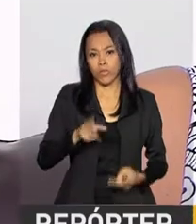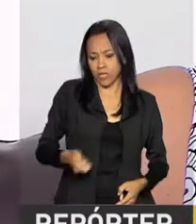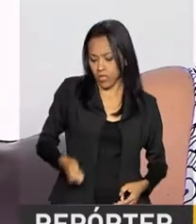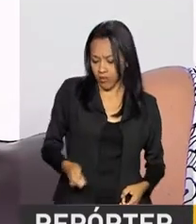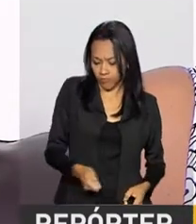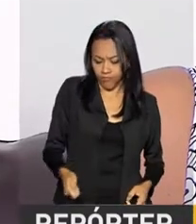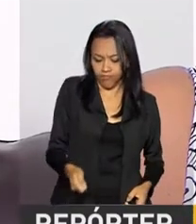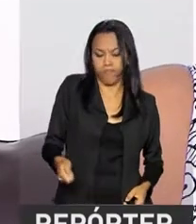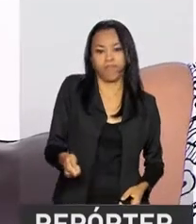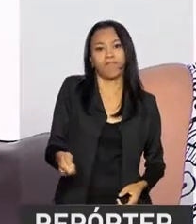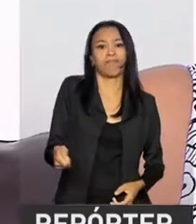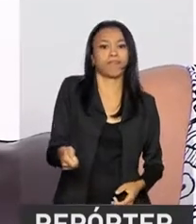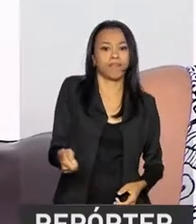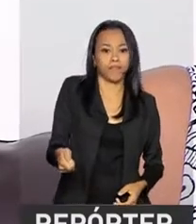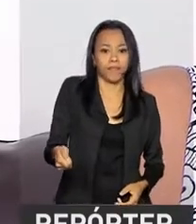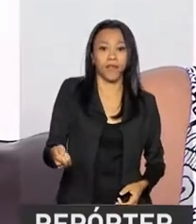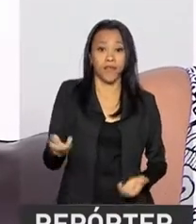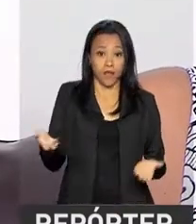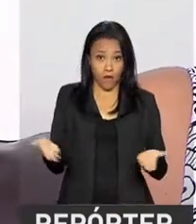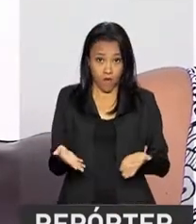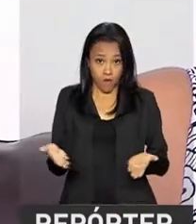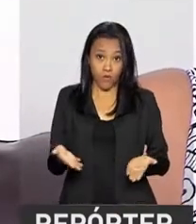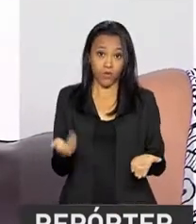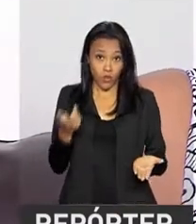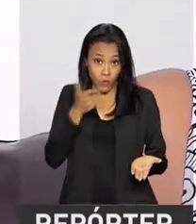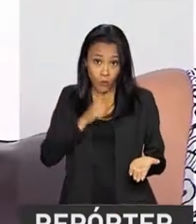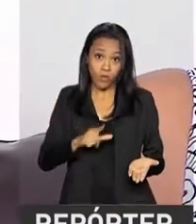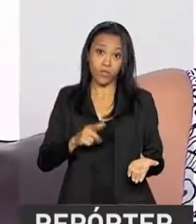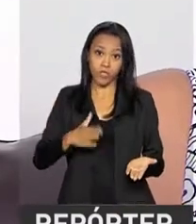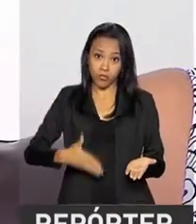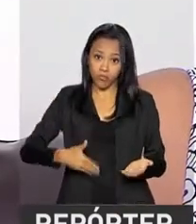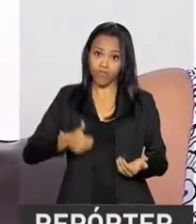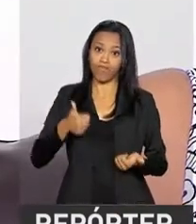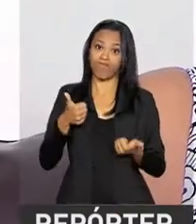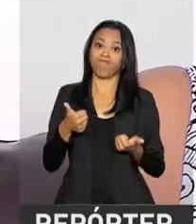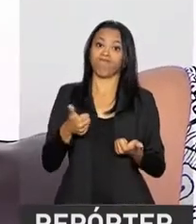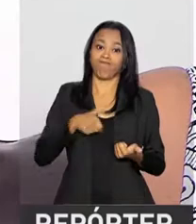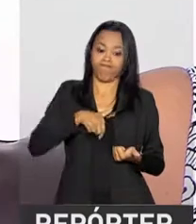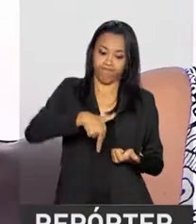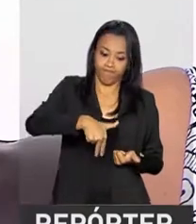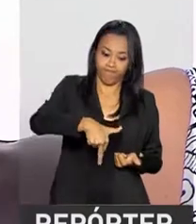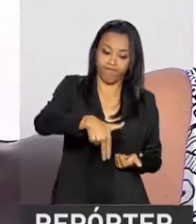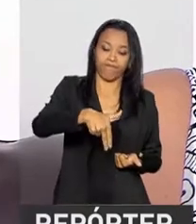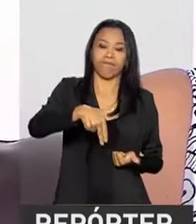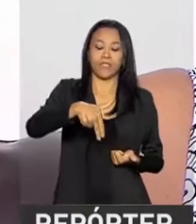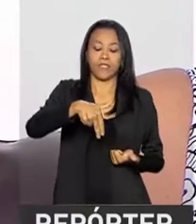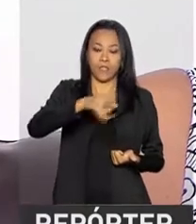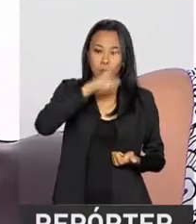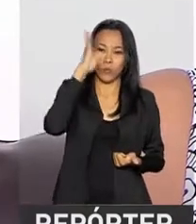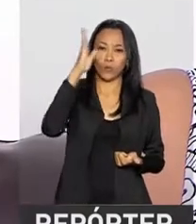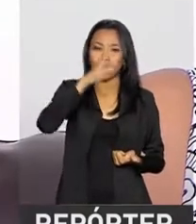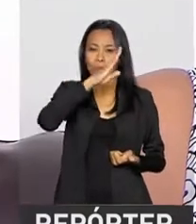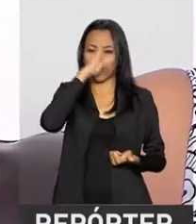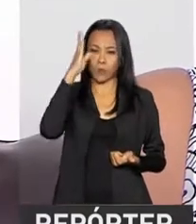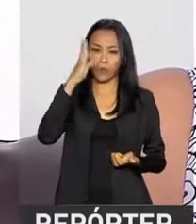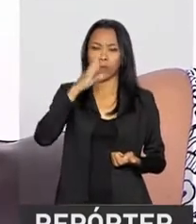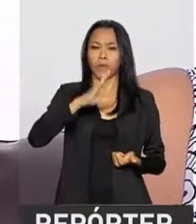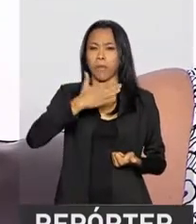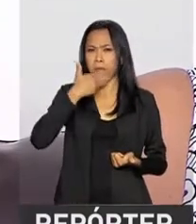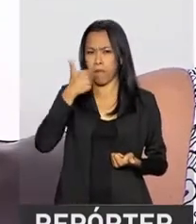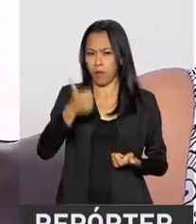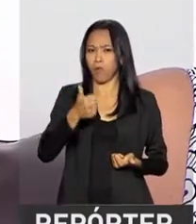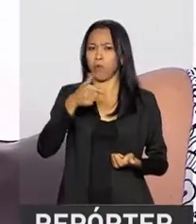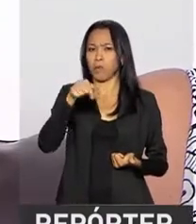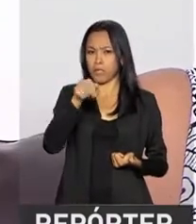predador quase e agora eu consegui me locomover de forma bem mais tranquila muita tontura tinha altura melhorou 70%